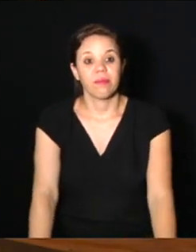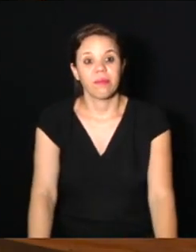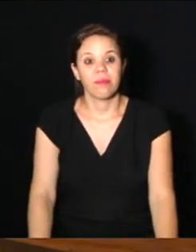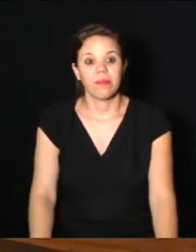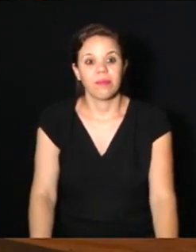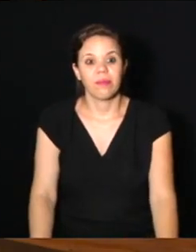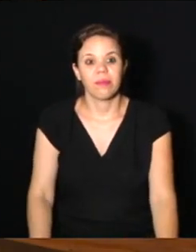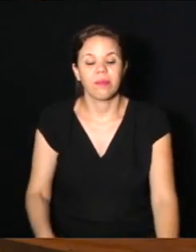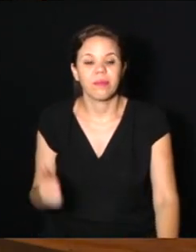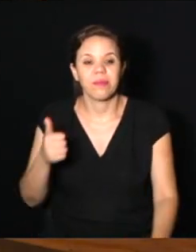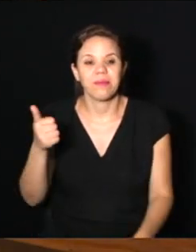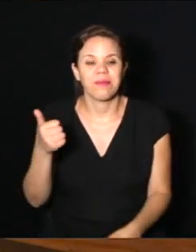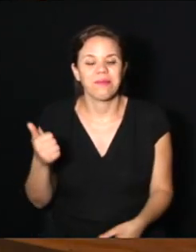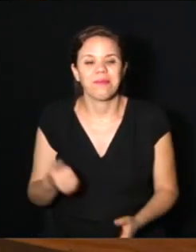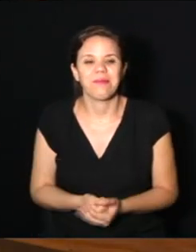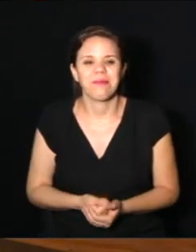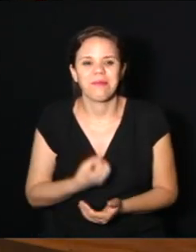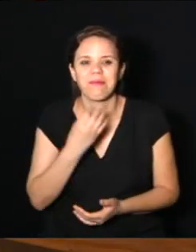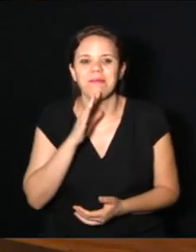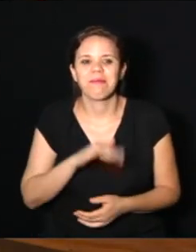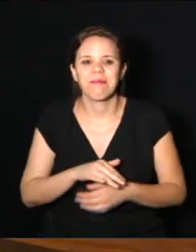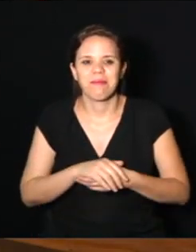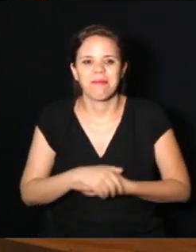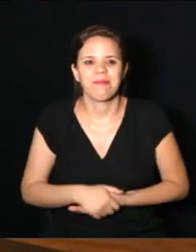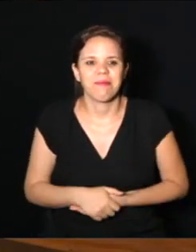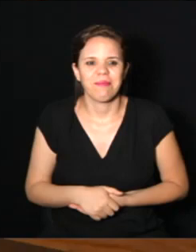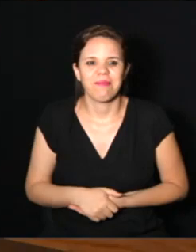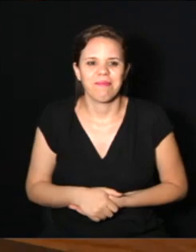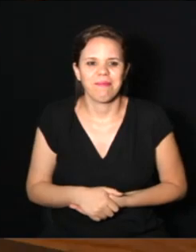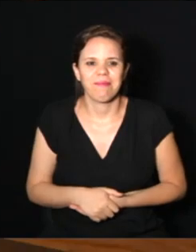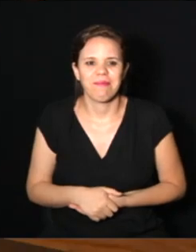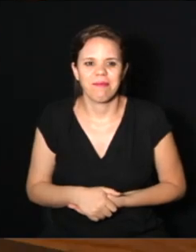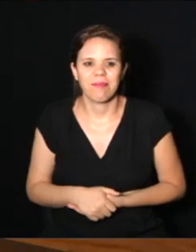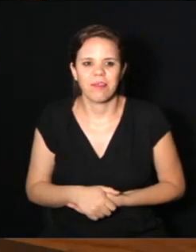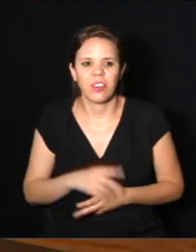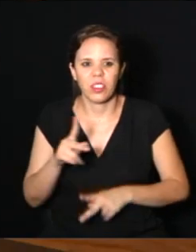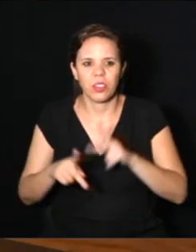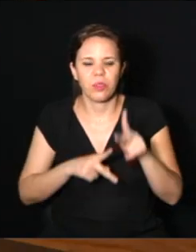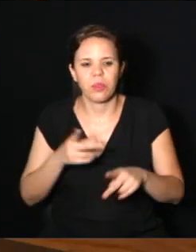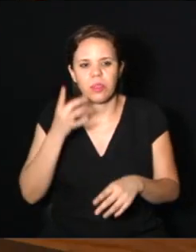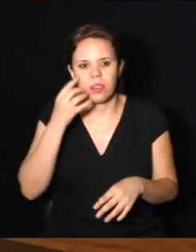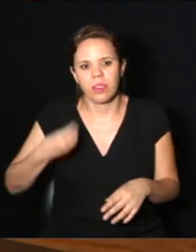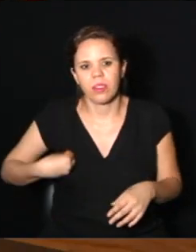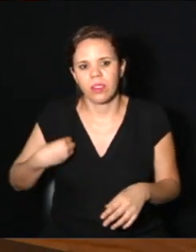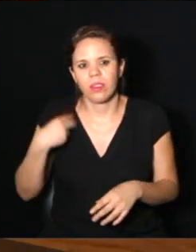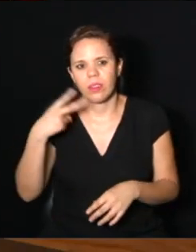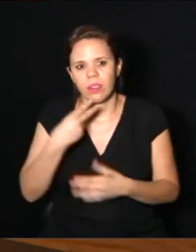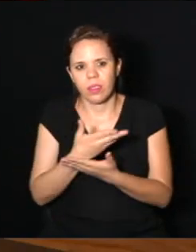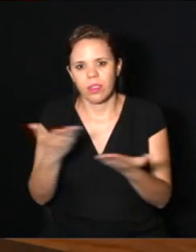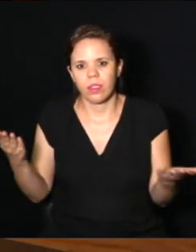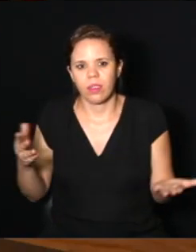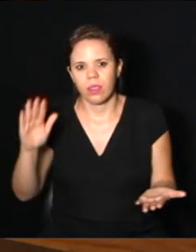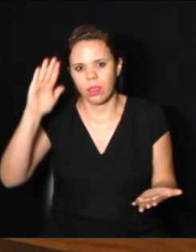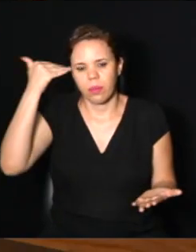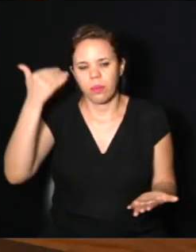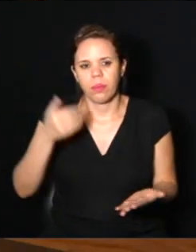Bom, primeiramente, boa tarde aos presentes, senhores vereadores,